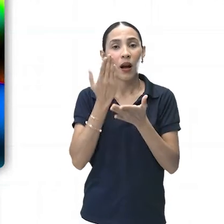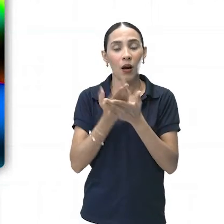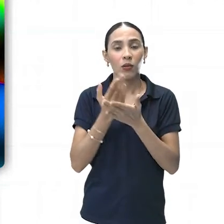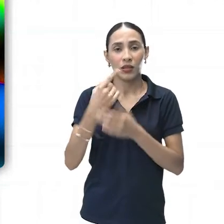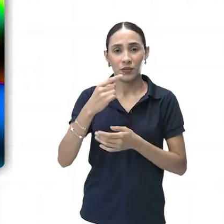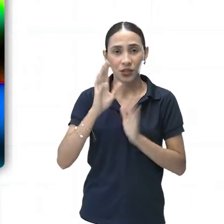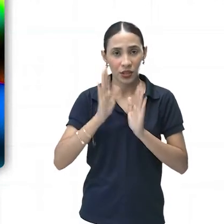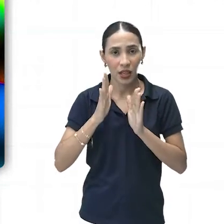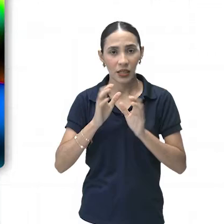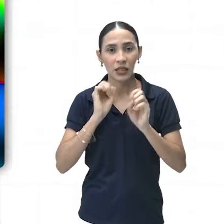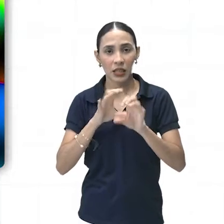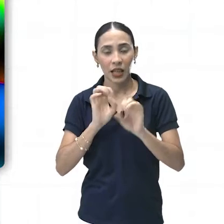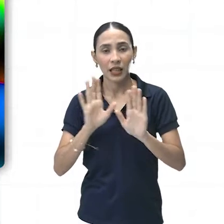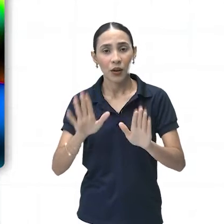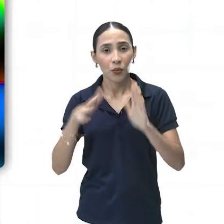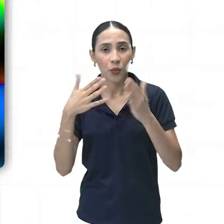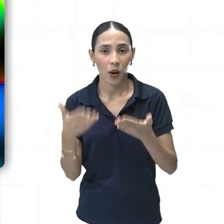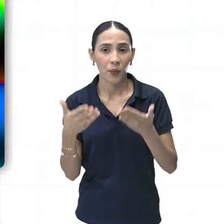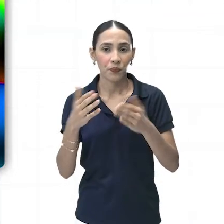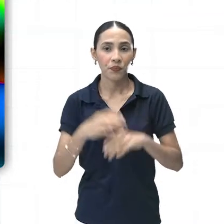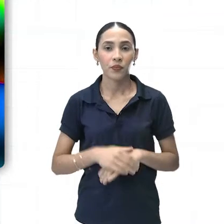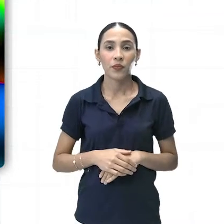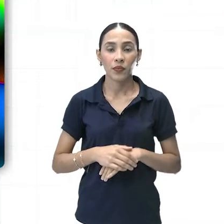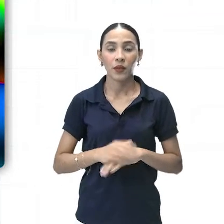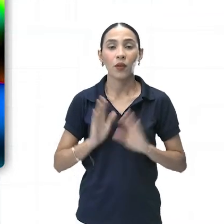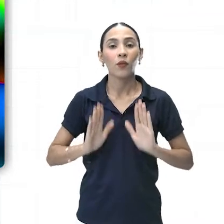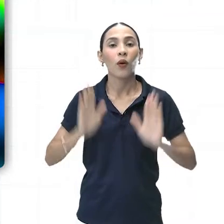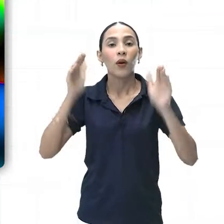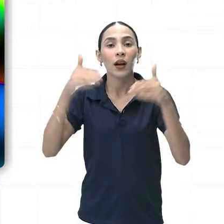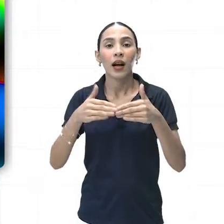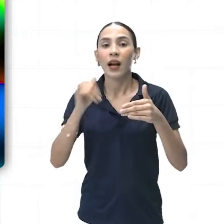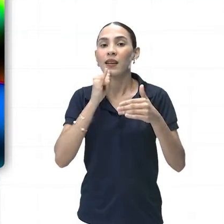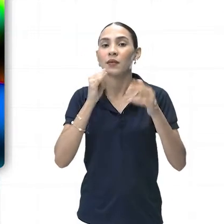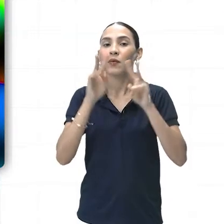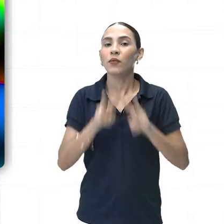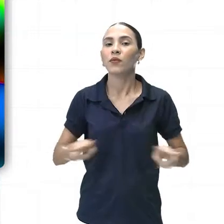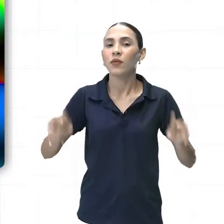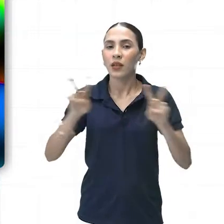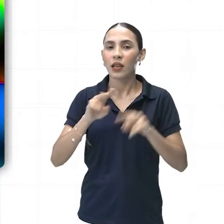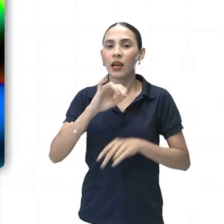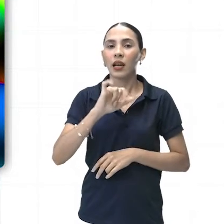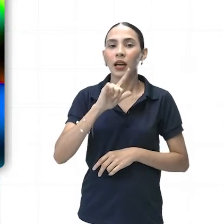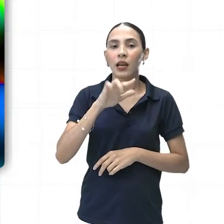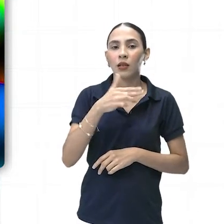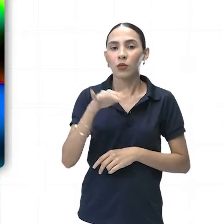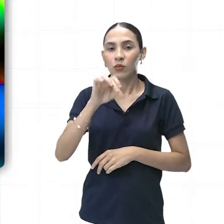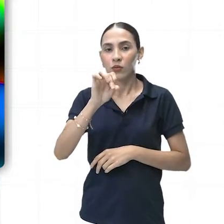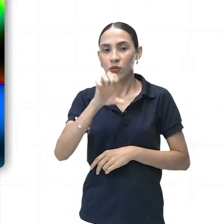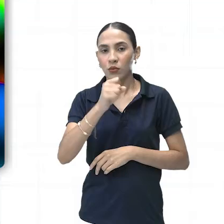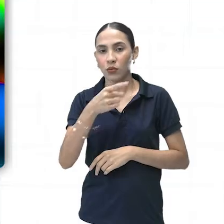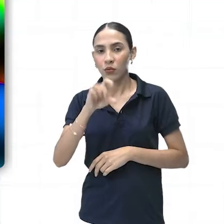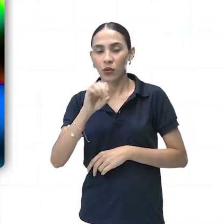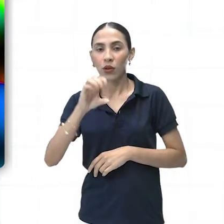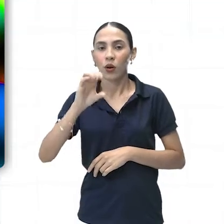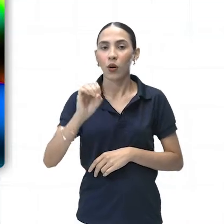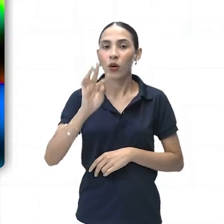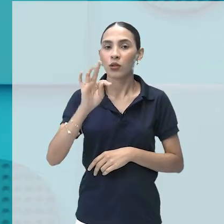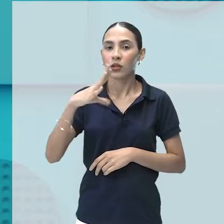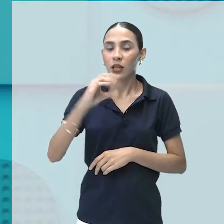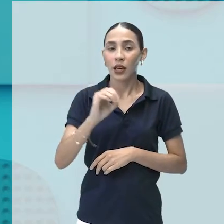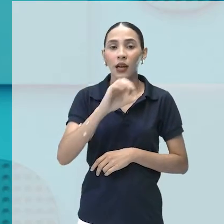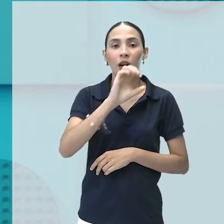nossa, né? Qual seria? Que trabalhava com a ilusão de ótica, que nós já demos uma aula, que nós falamos sobre a op